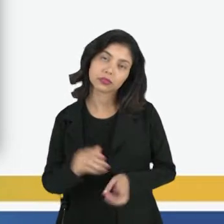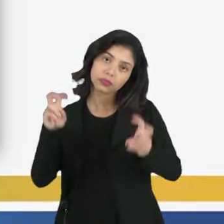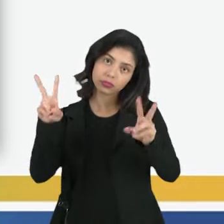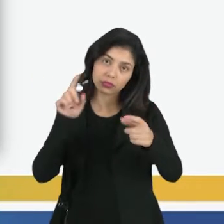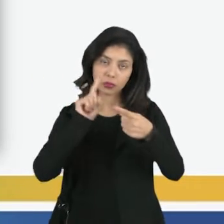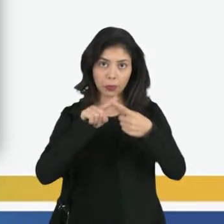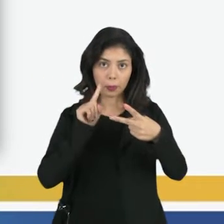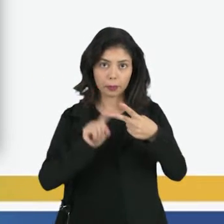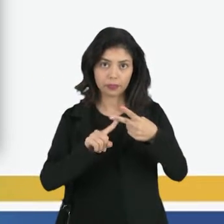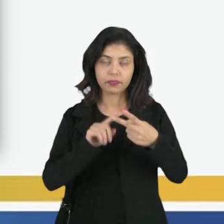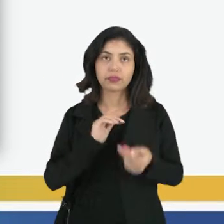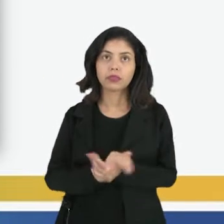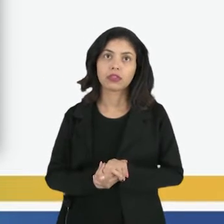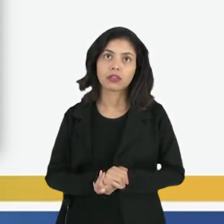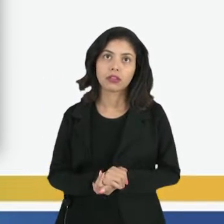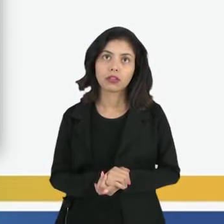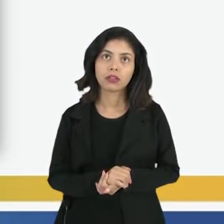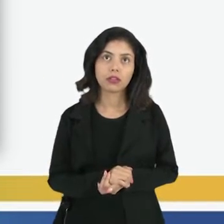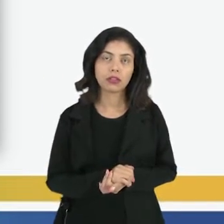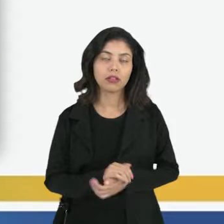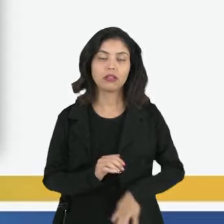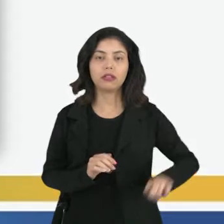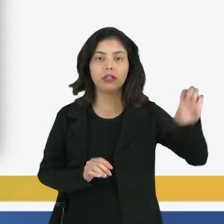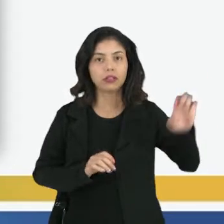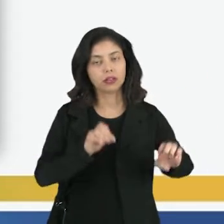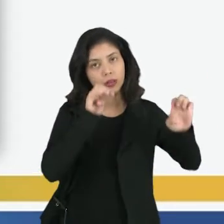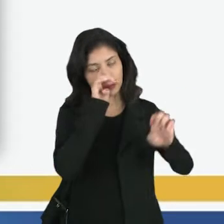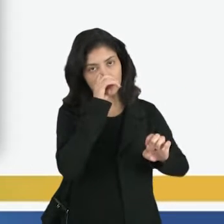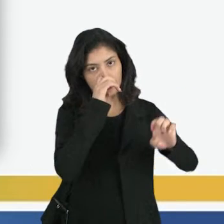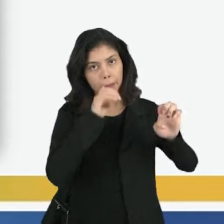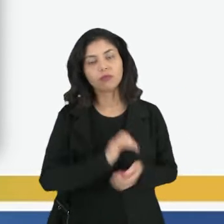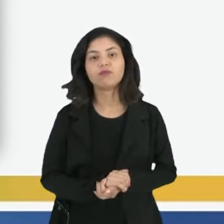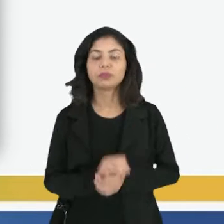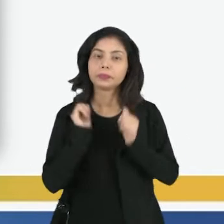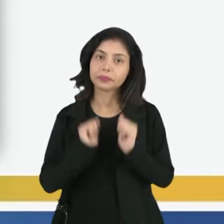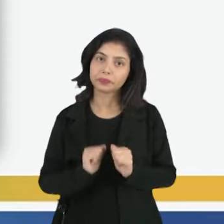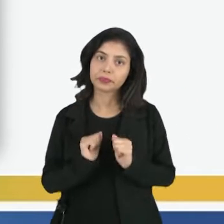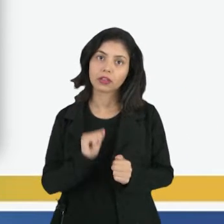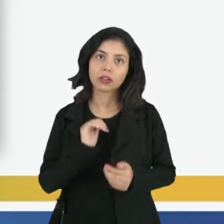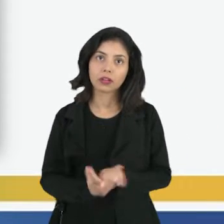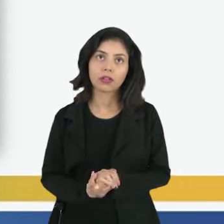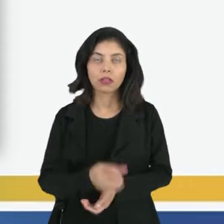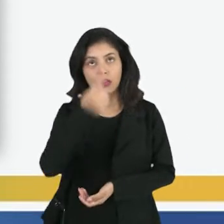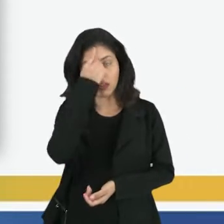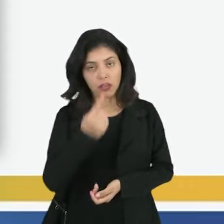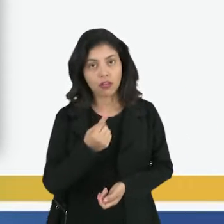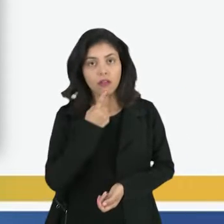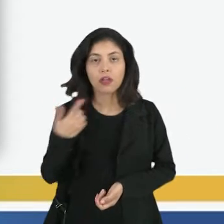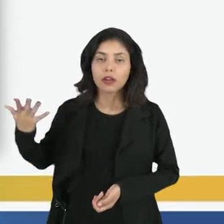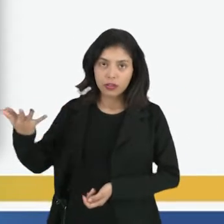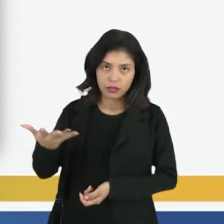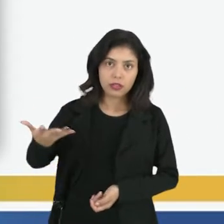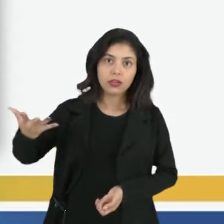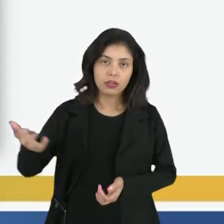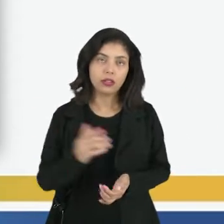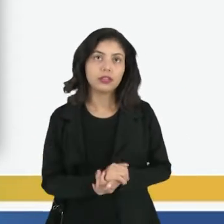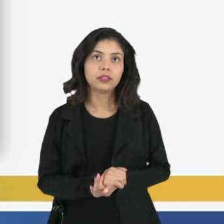duas situações. Do lado esquerdo, nós podemos perceber, aliás, a imagem ela está baseada